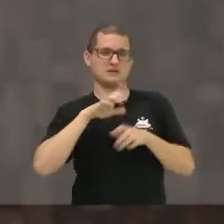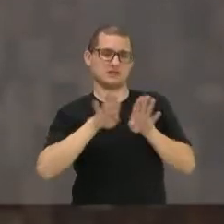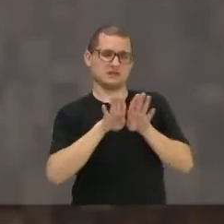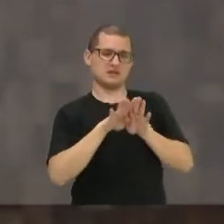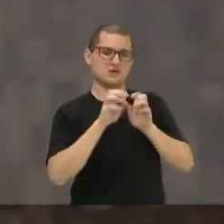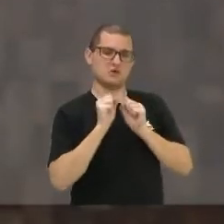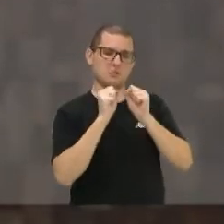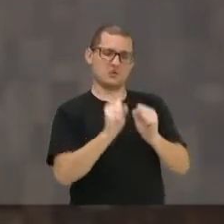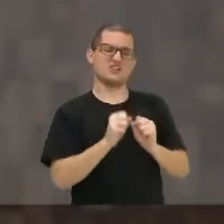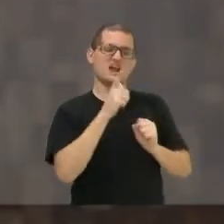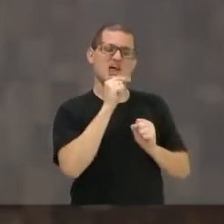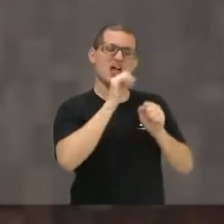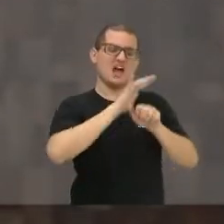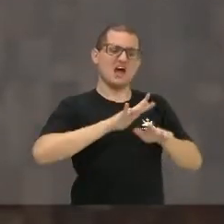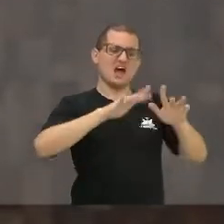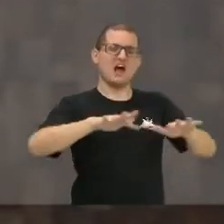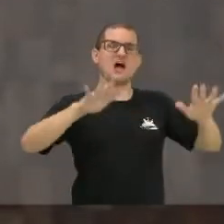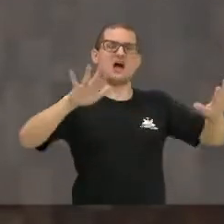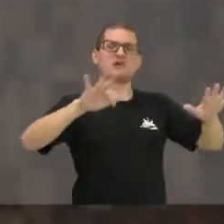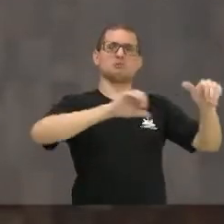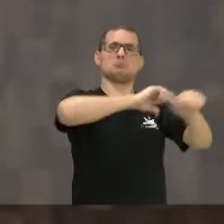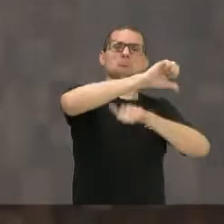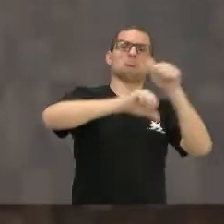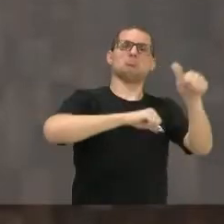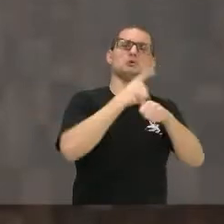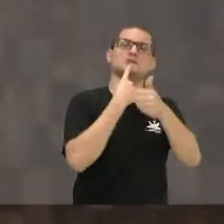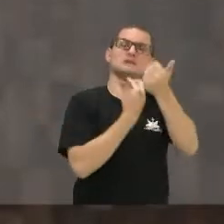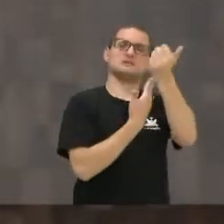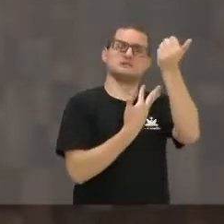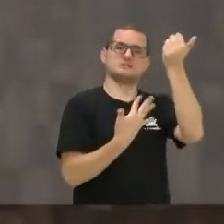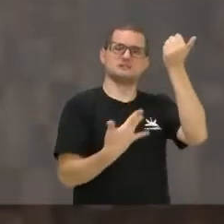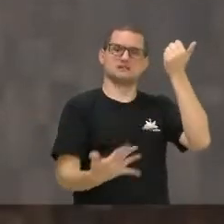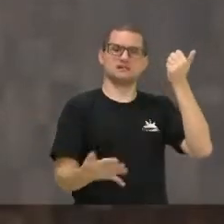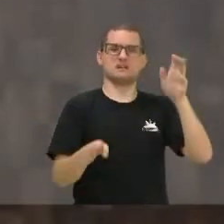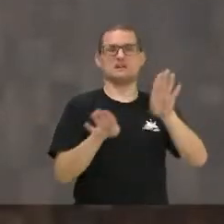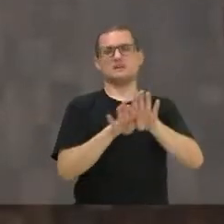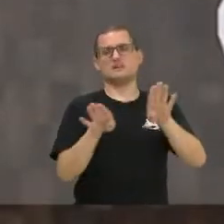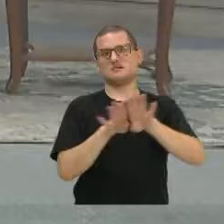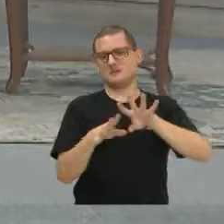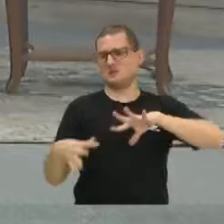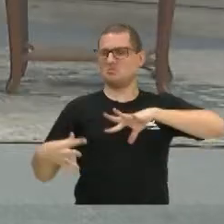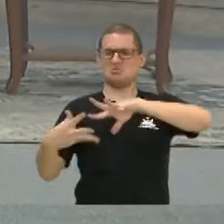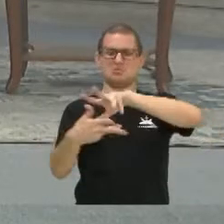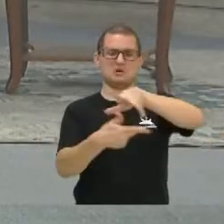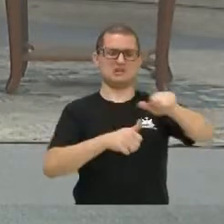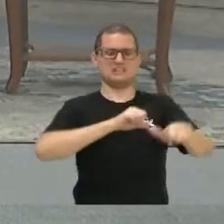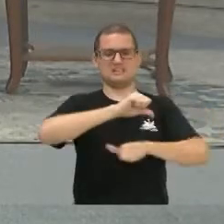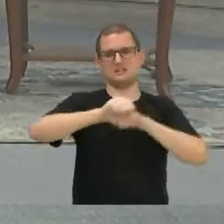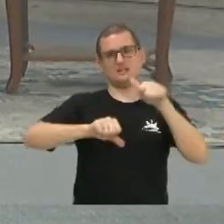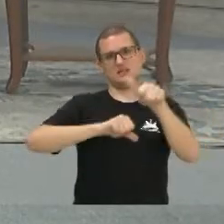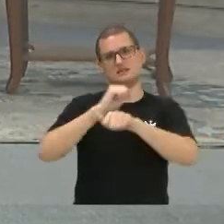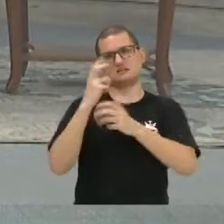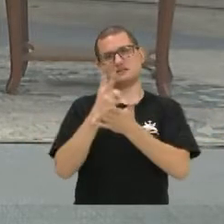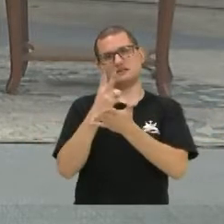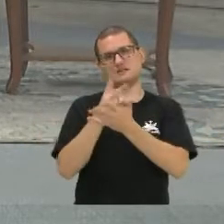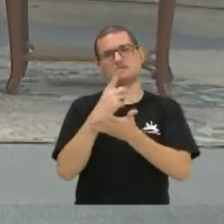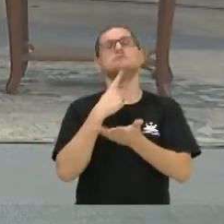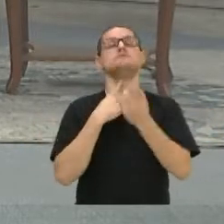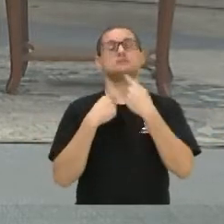e de ferir a terra como todo tipo de flagelo os quantas vezes o quiserem